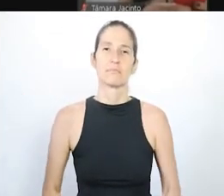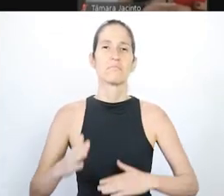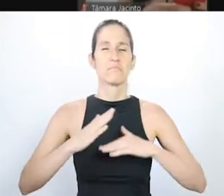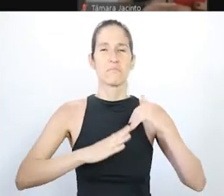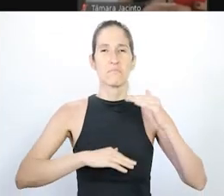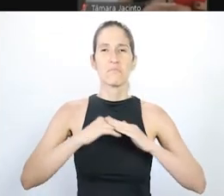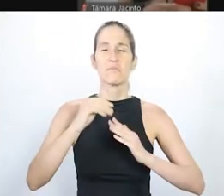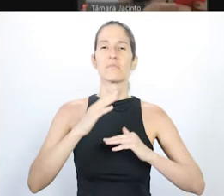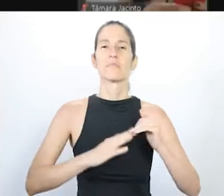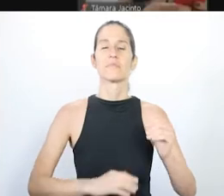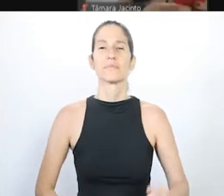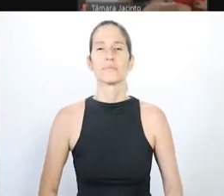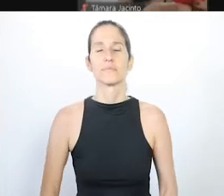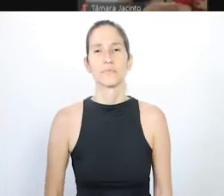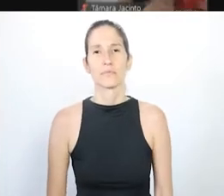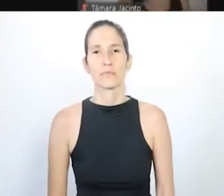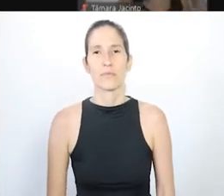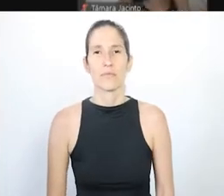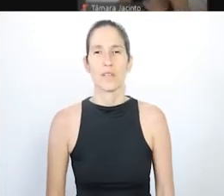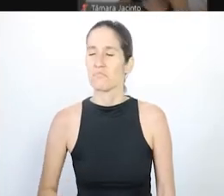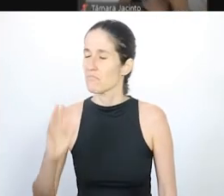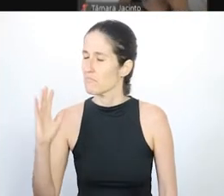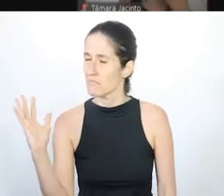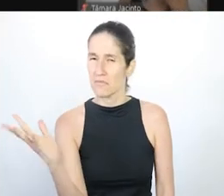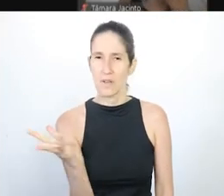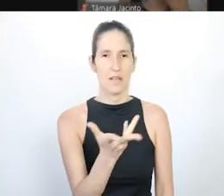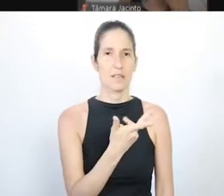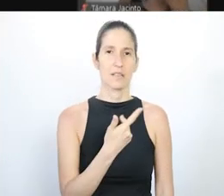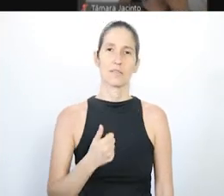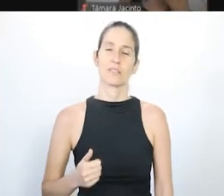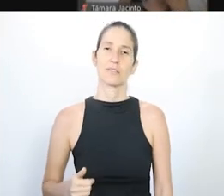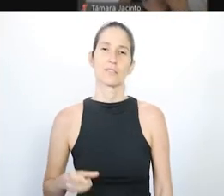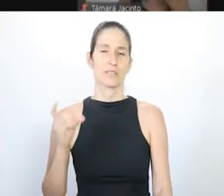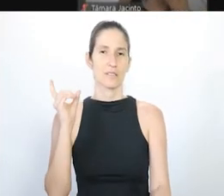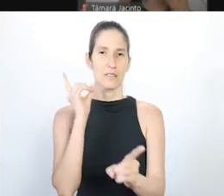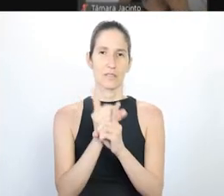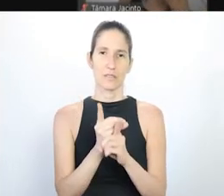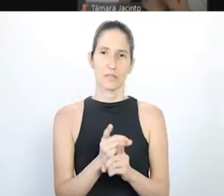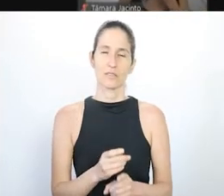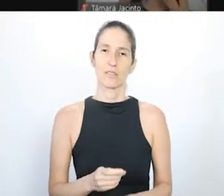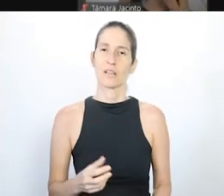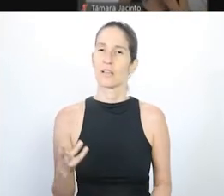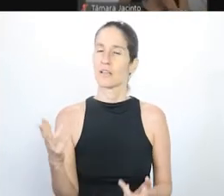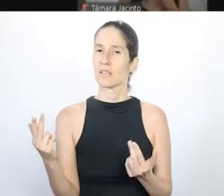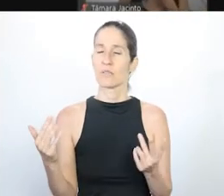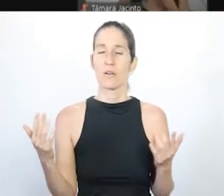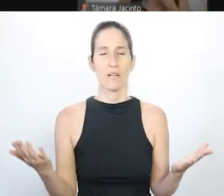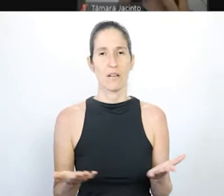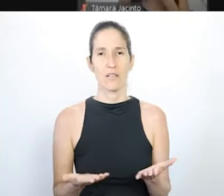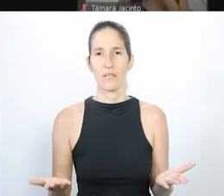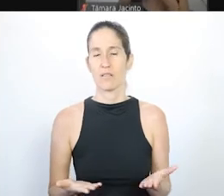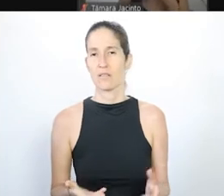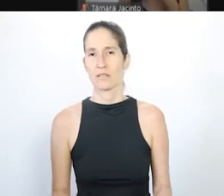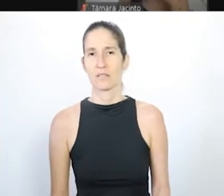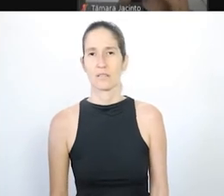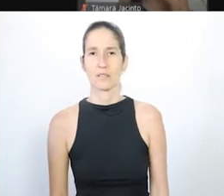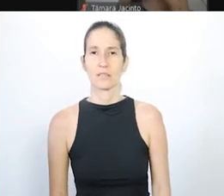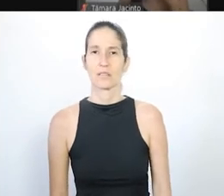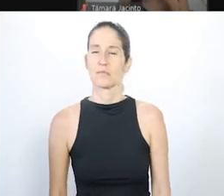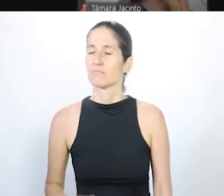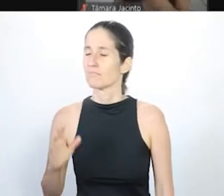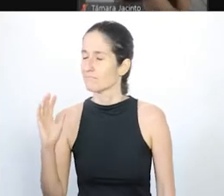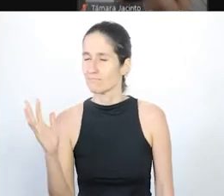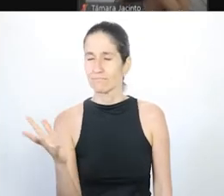É maravilhoso esse encontro, né, como a gente está fazendo agora. Isso é fantástico, porque